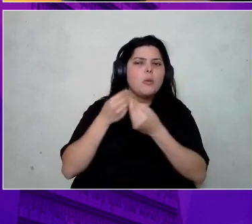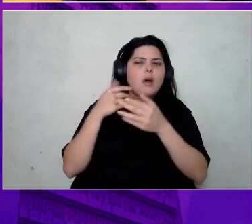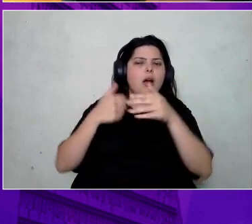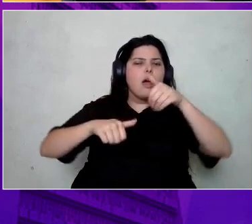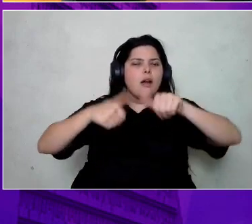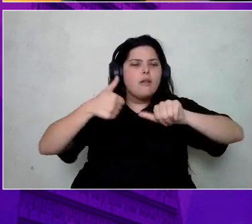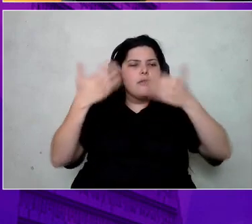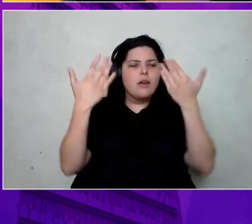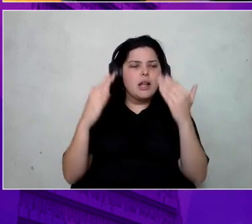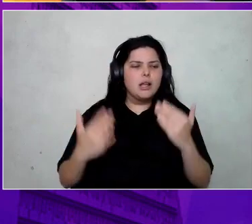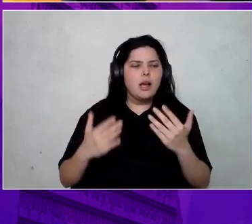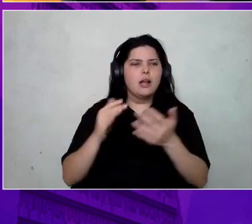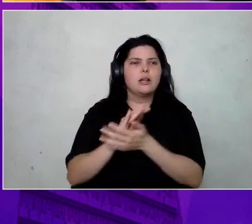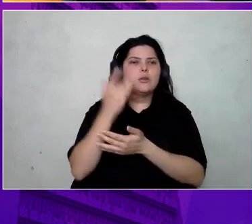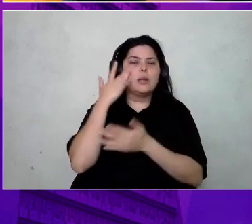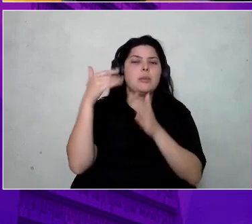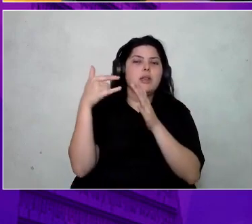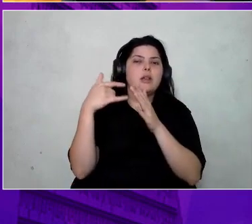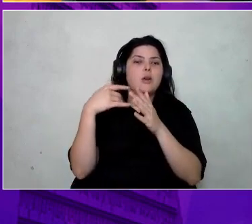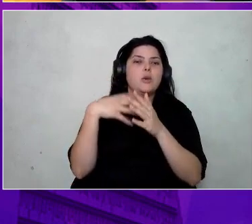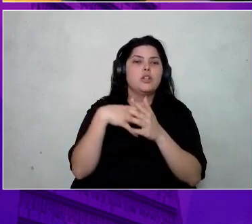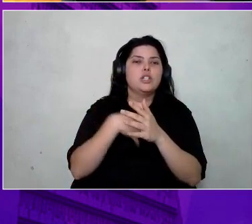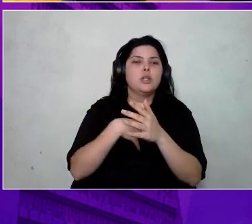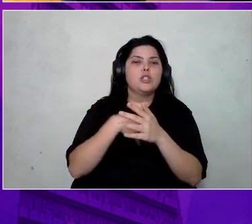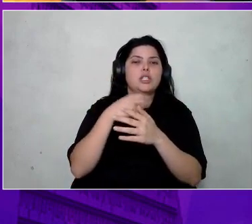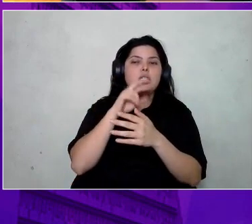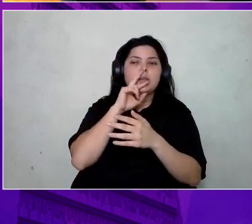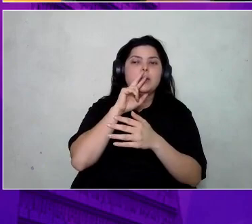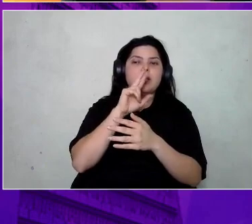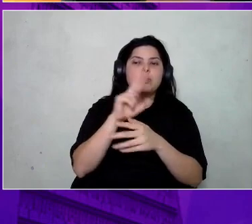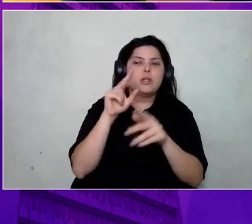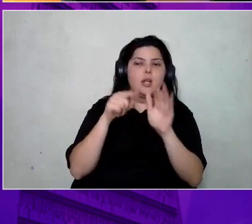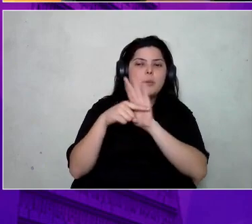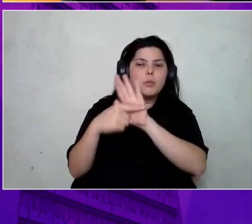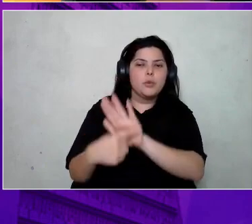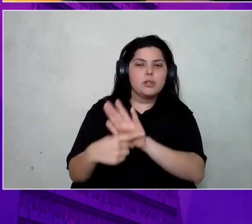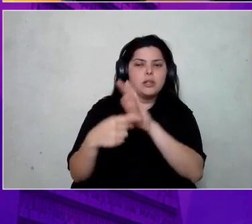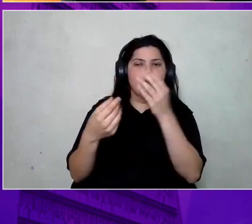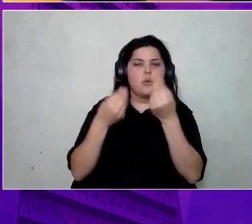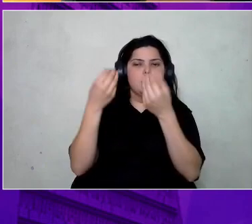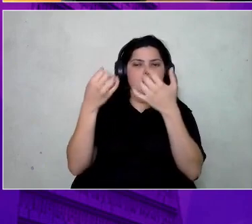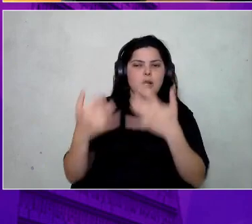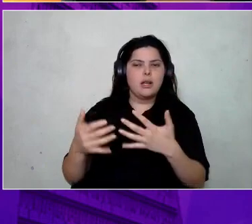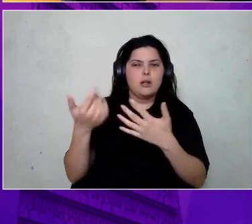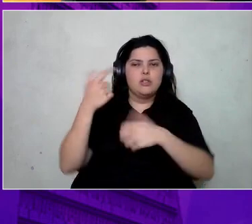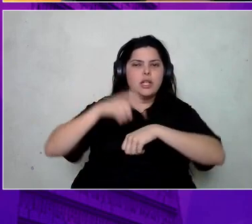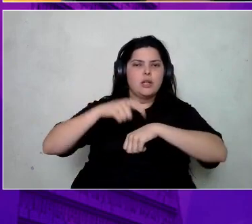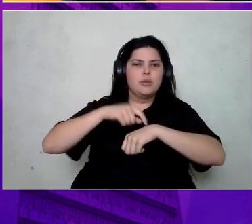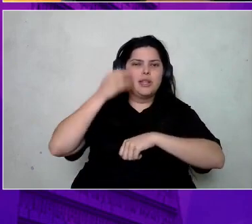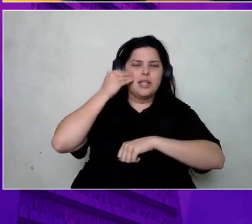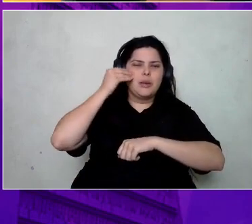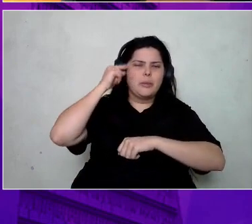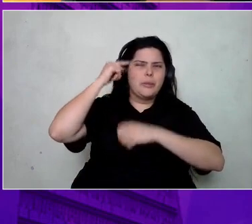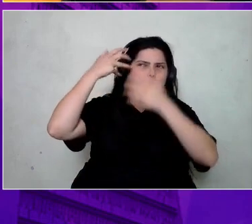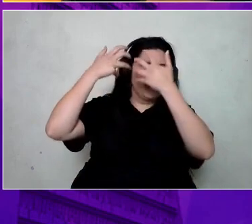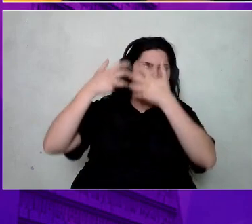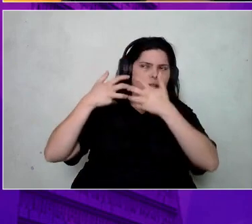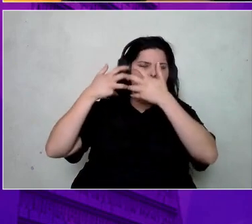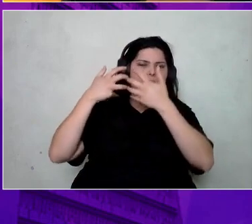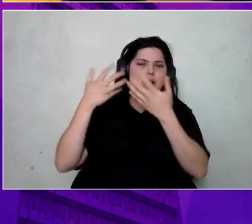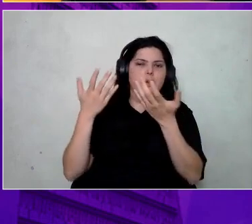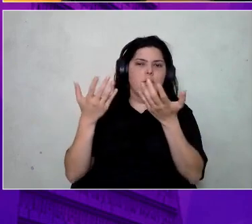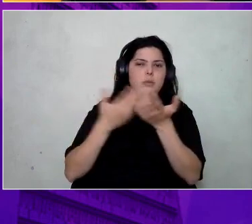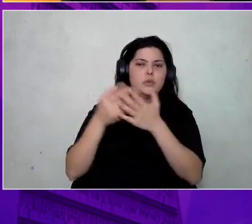sabia programar o meu jeito de ler a resposta e tal, e aí eu estava sem tempo para tentar pensar nisso, aí quando veio, né, o chat